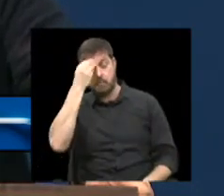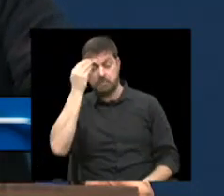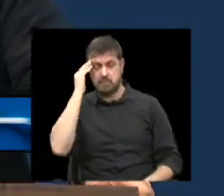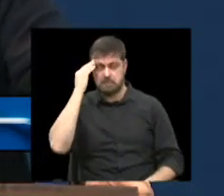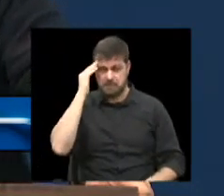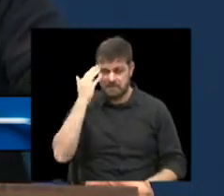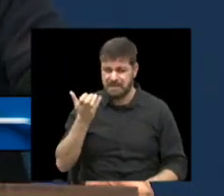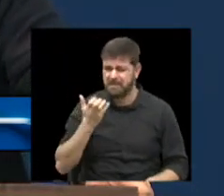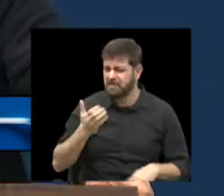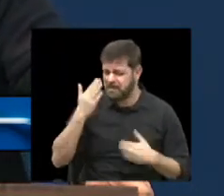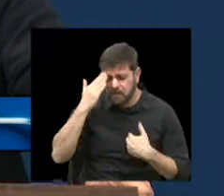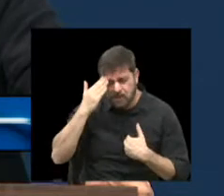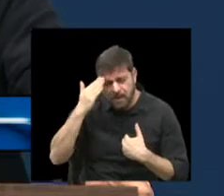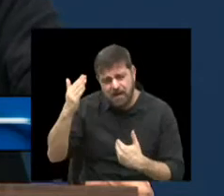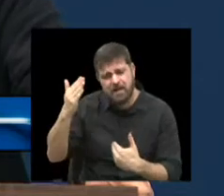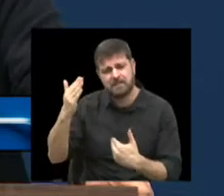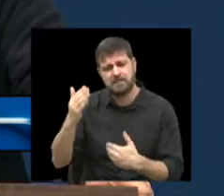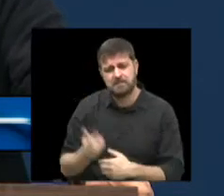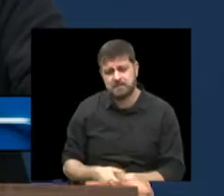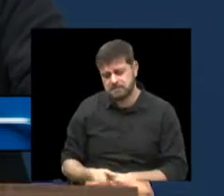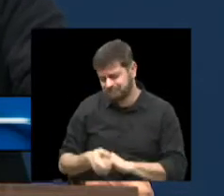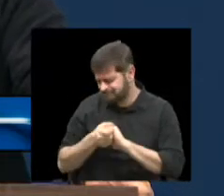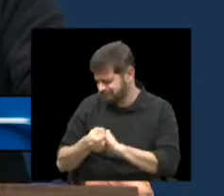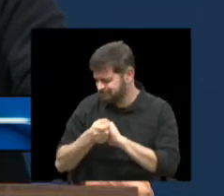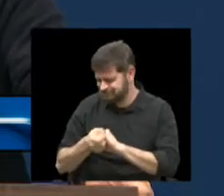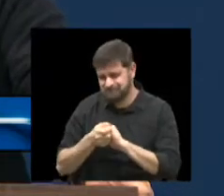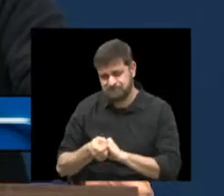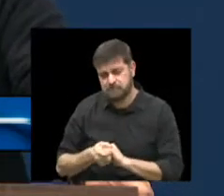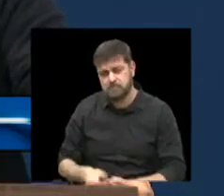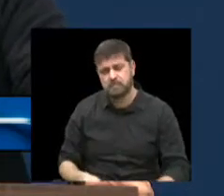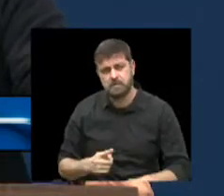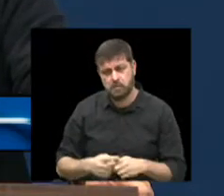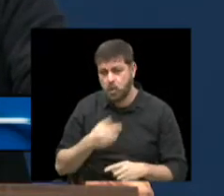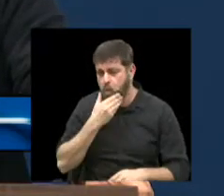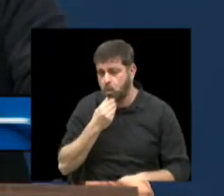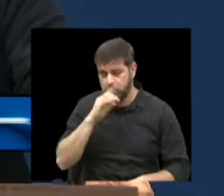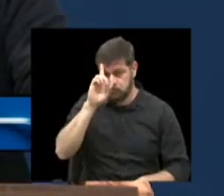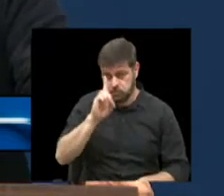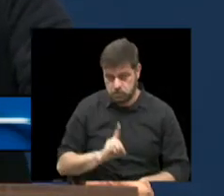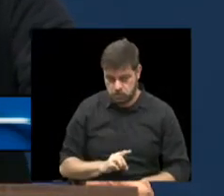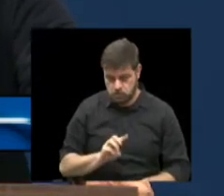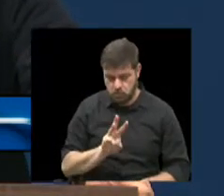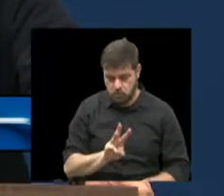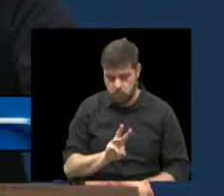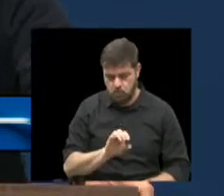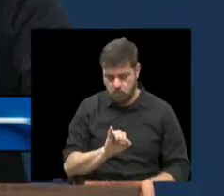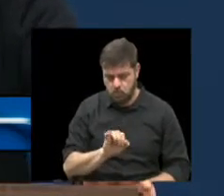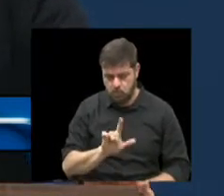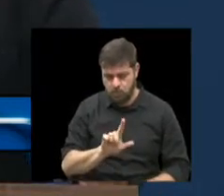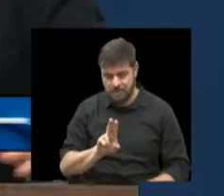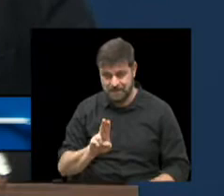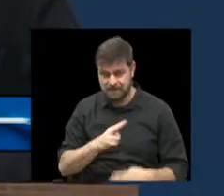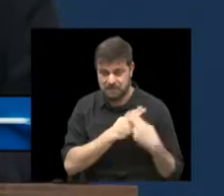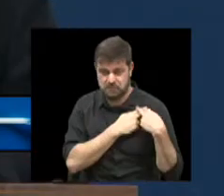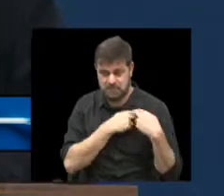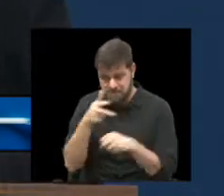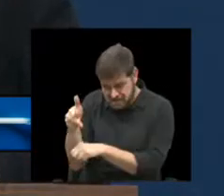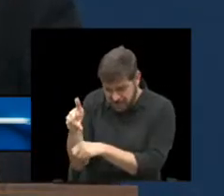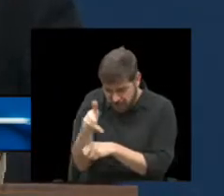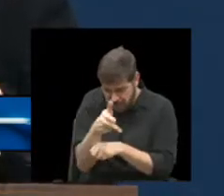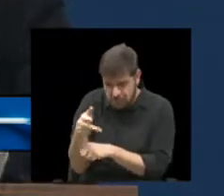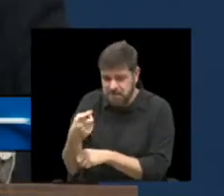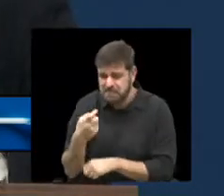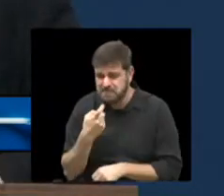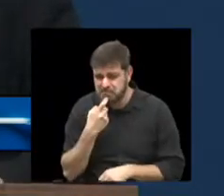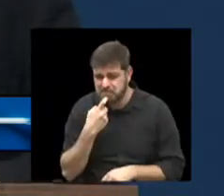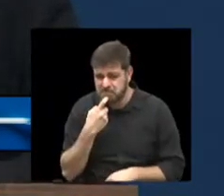mais, agradecer o diretor da Sincamp, o William, toda a equipe da Sincamp, o material que